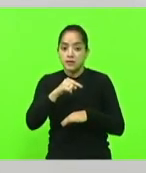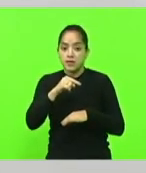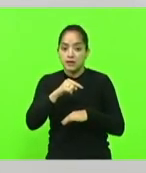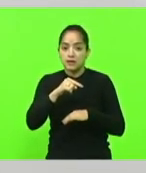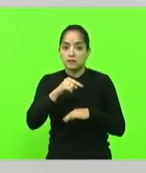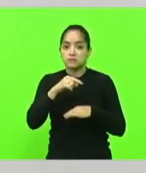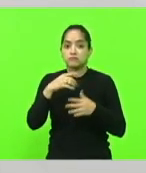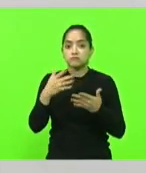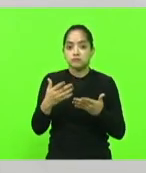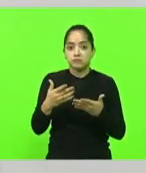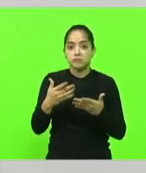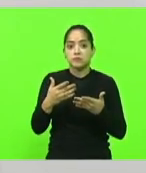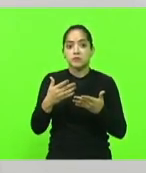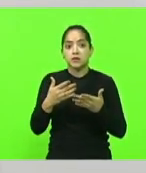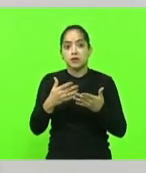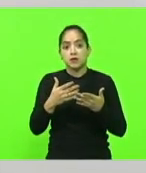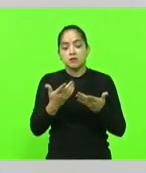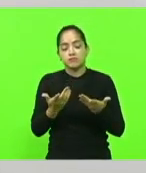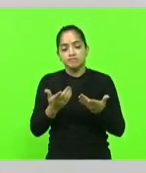um exorbitante volume